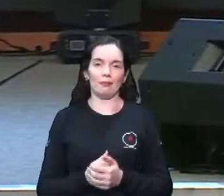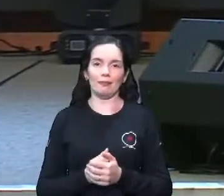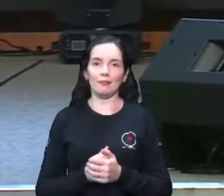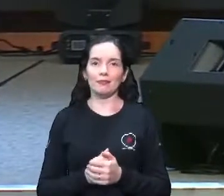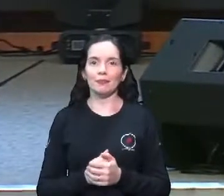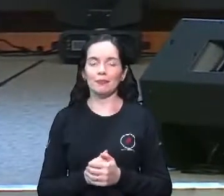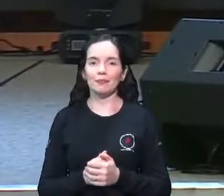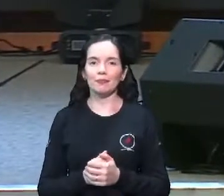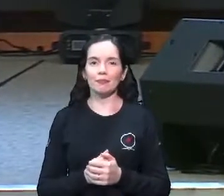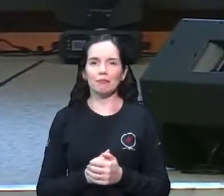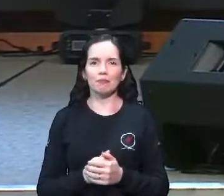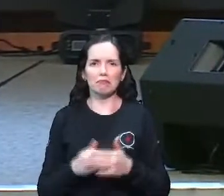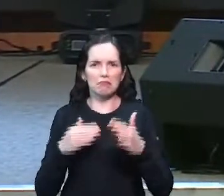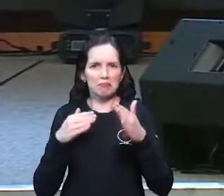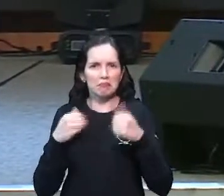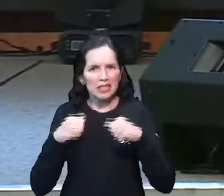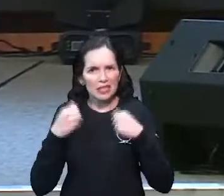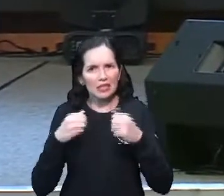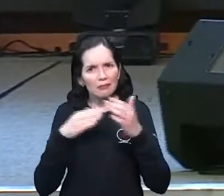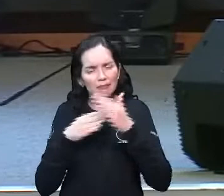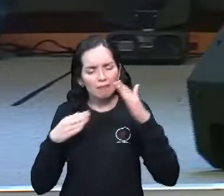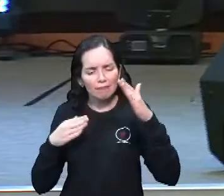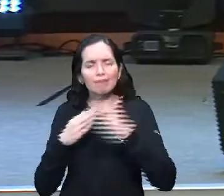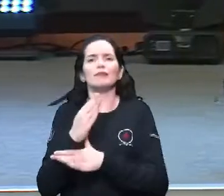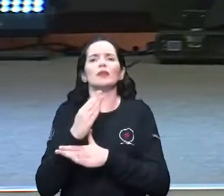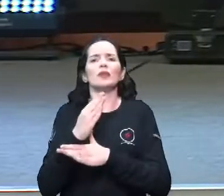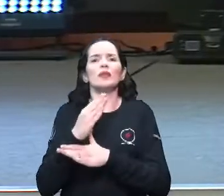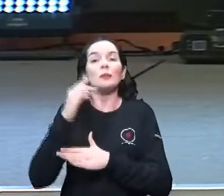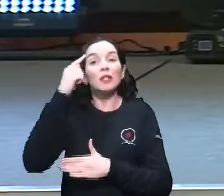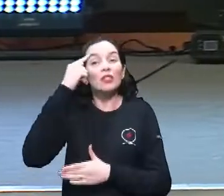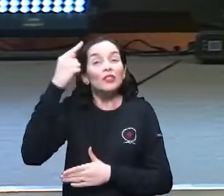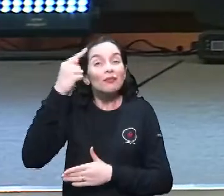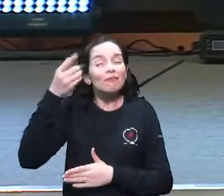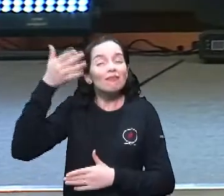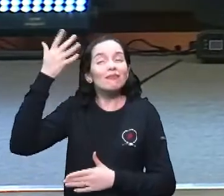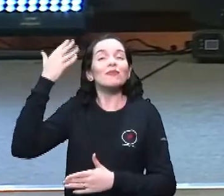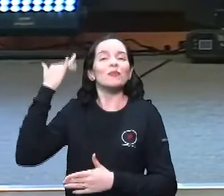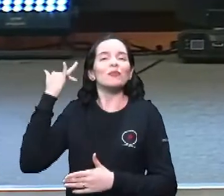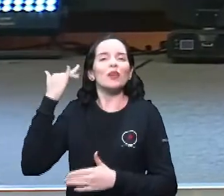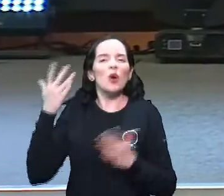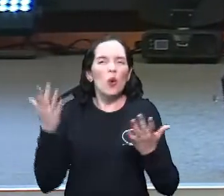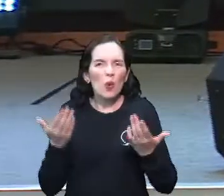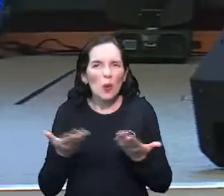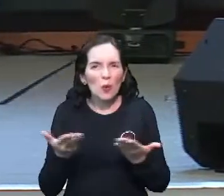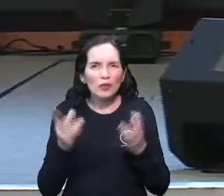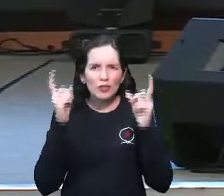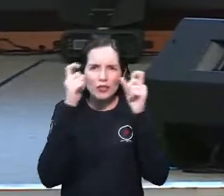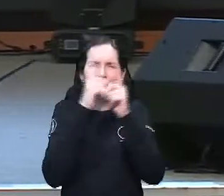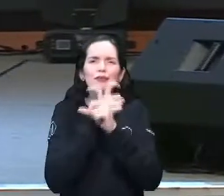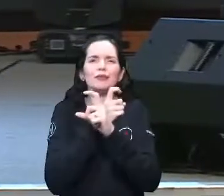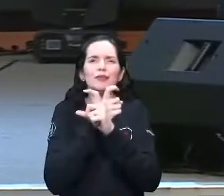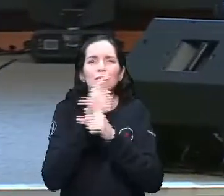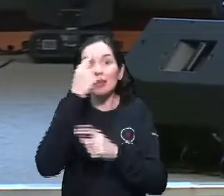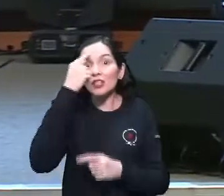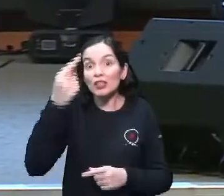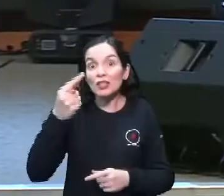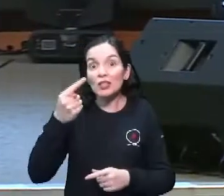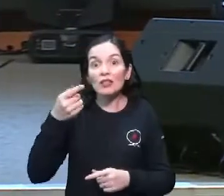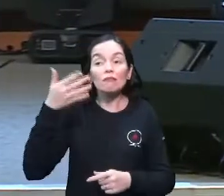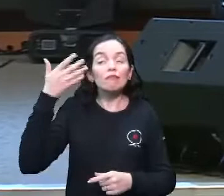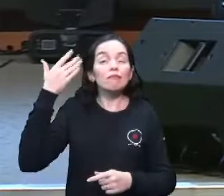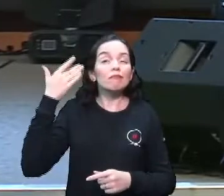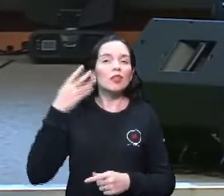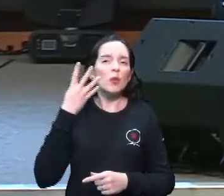eu tive que romper também isso, porque você imagina, lá atrás, se hoje é complicado, imagina isso há 49 anos